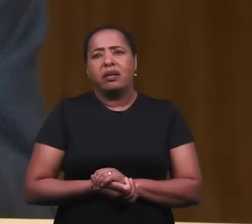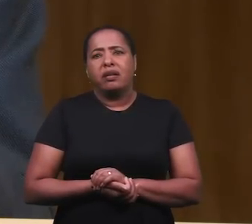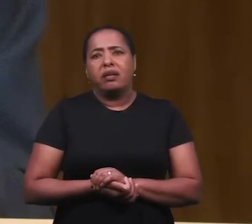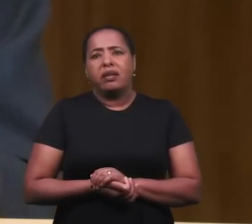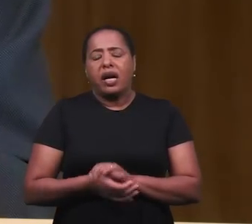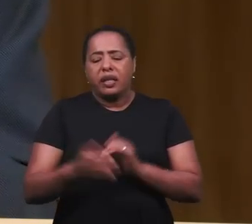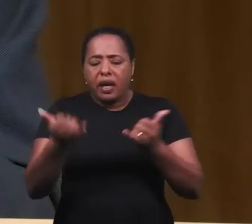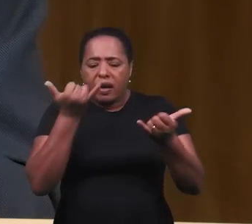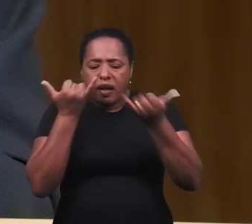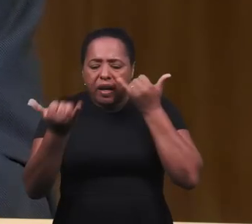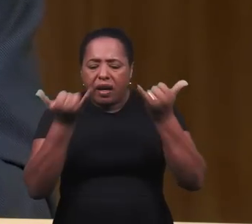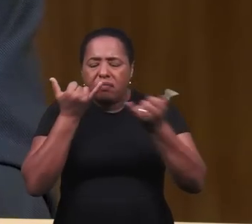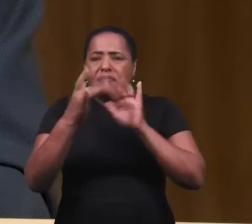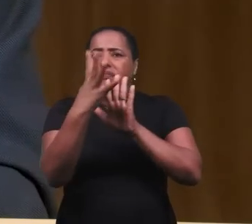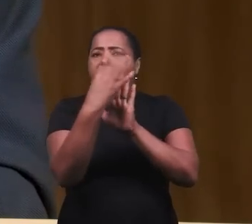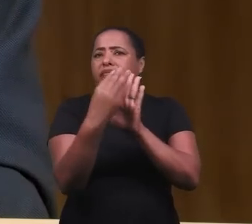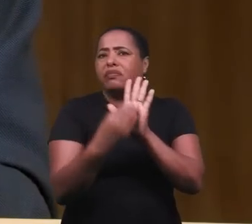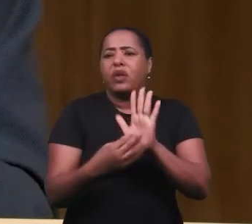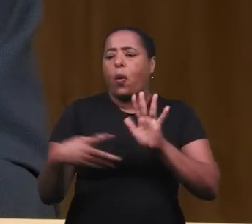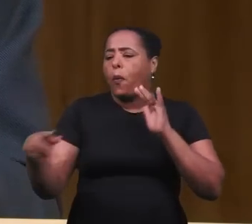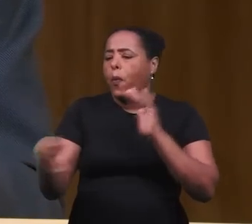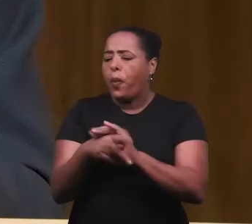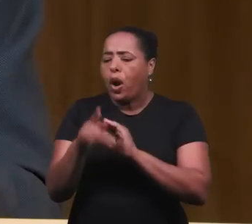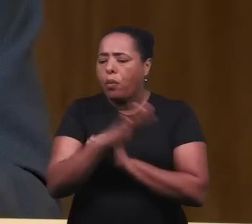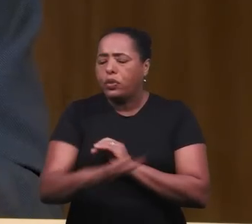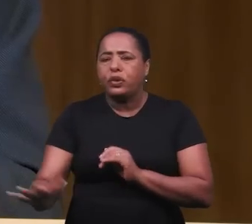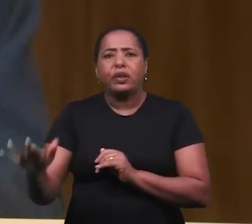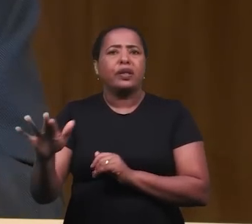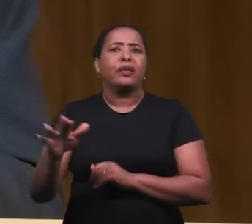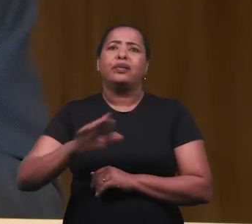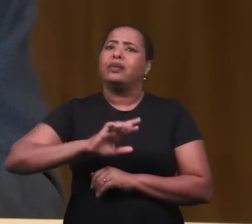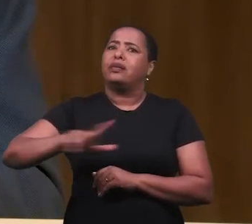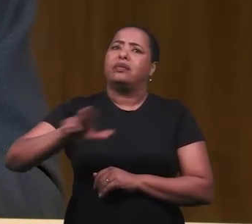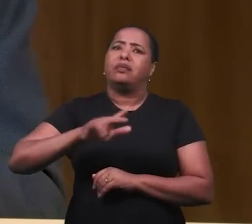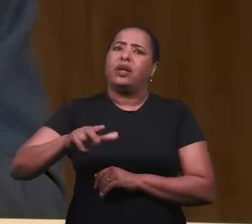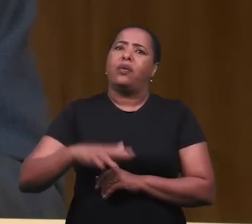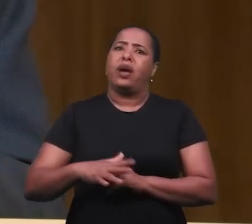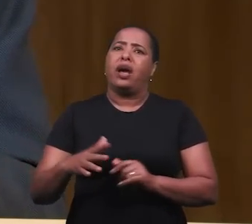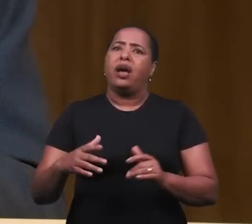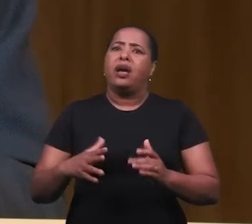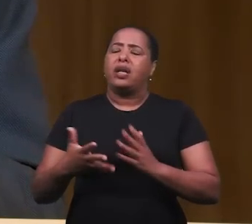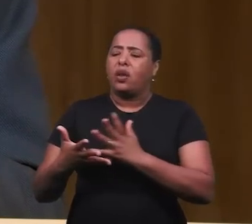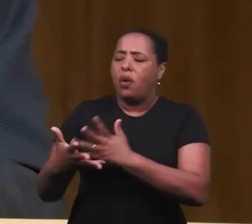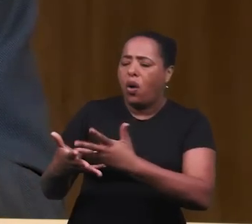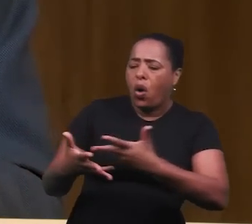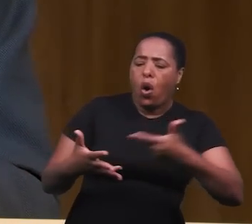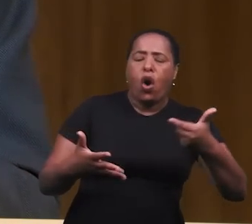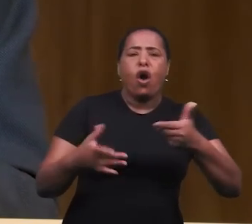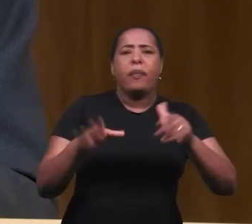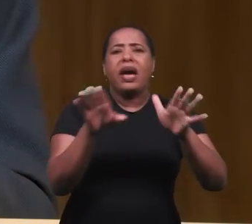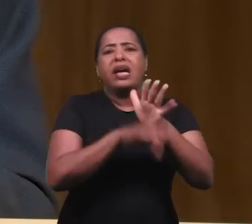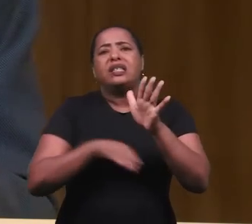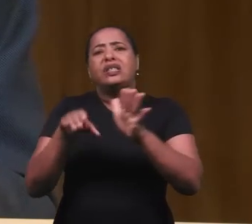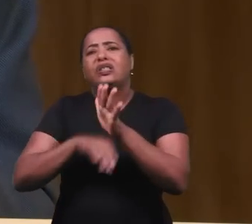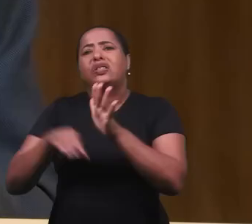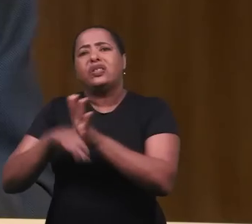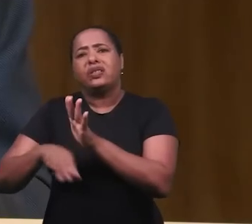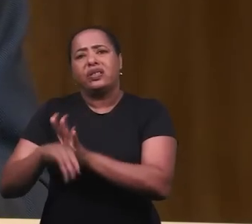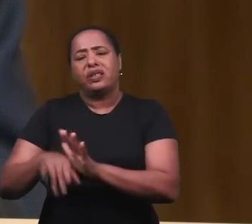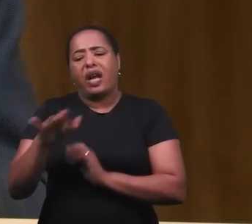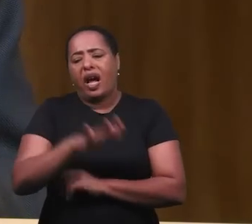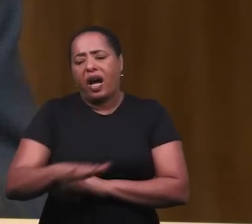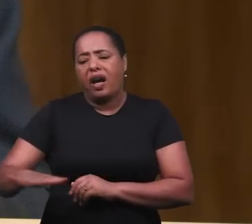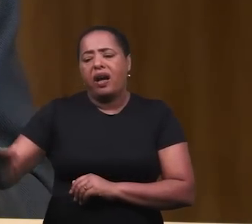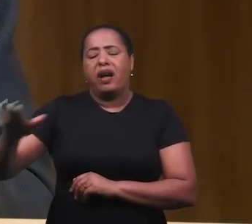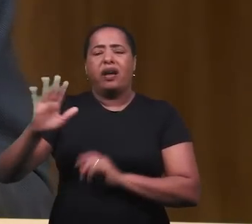certas escolhas que não tem nem idade para isso ainda. Então, levando as crianças a ter acesso a muito conteúdo que não é para criança.